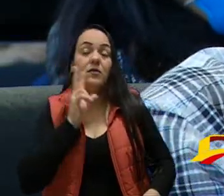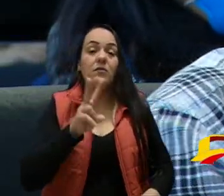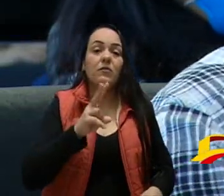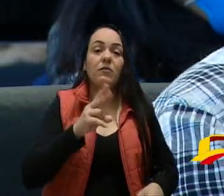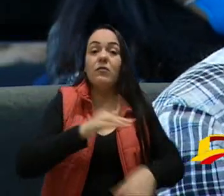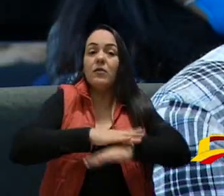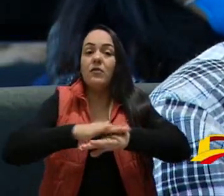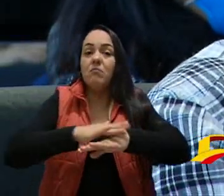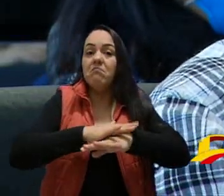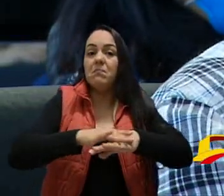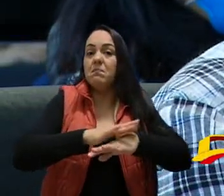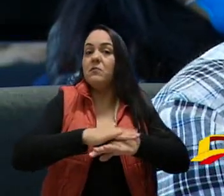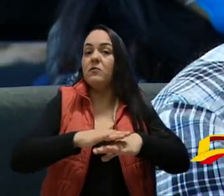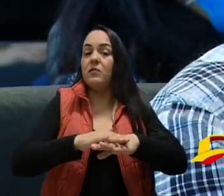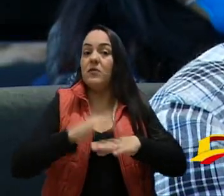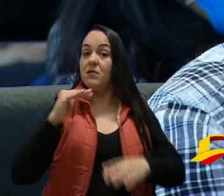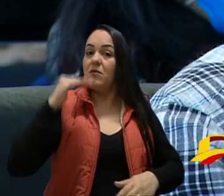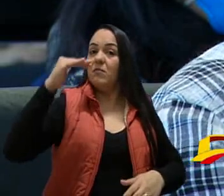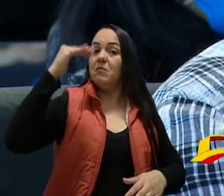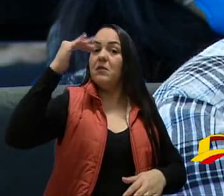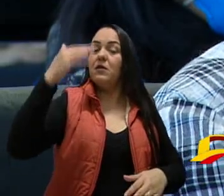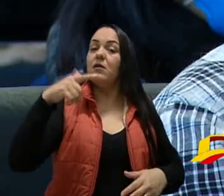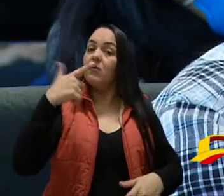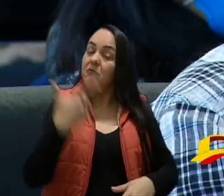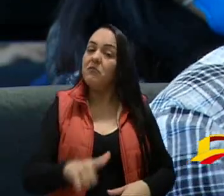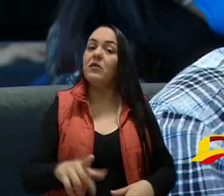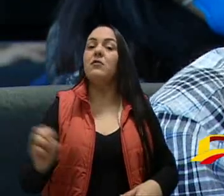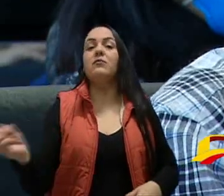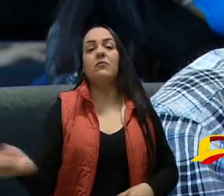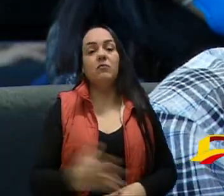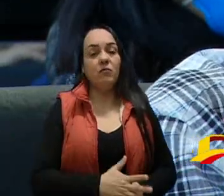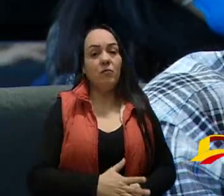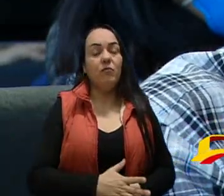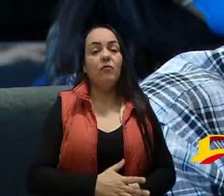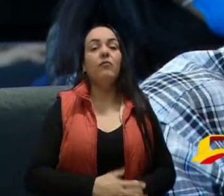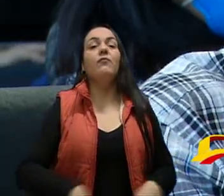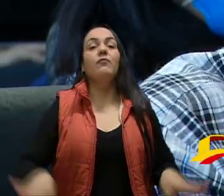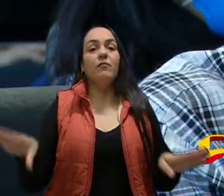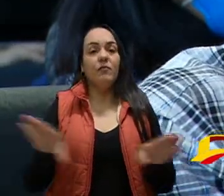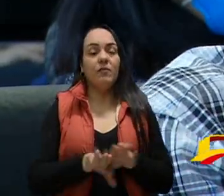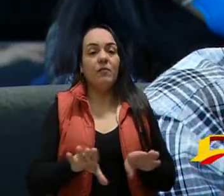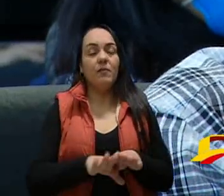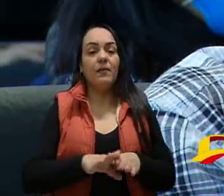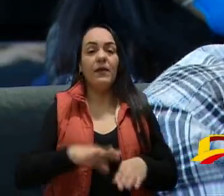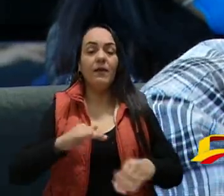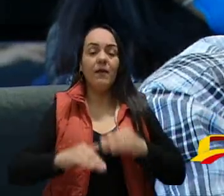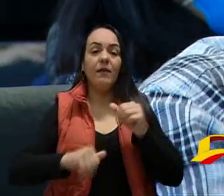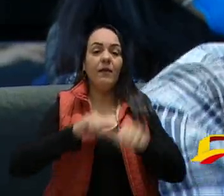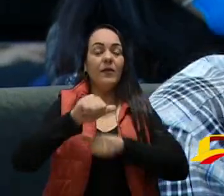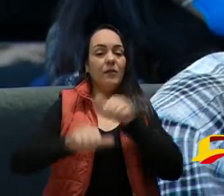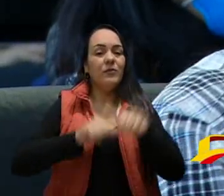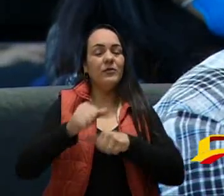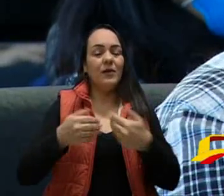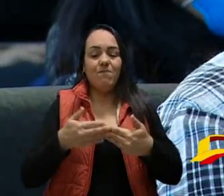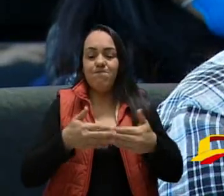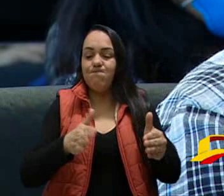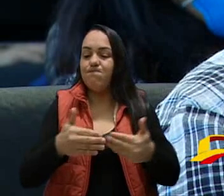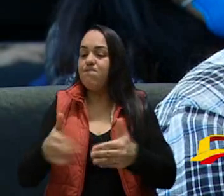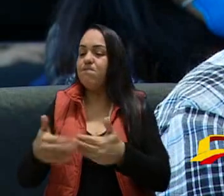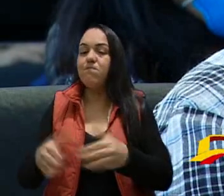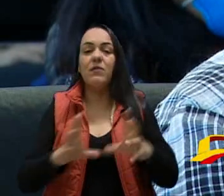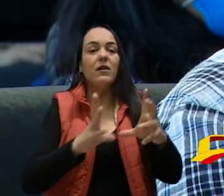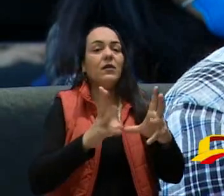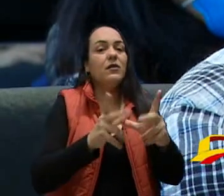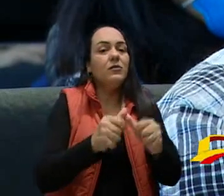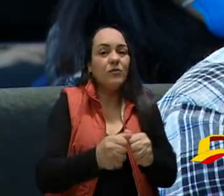aí dos casos depois avalia isso agora fazer uma pressão hoje no governador para mudar do laranja para amarelo para abrir tudo